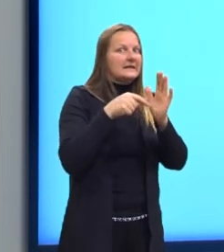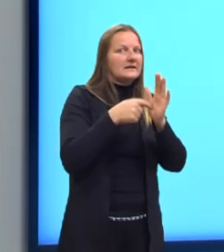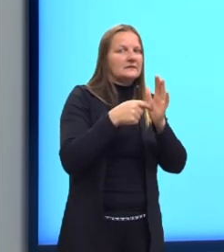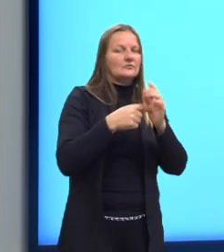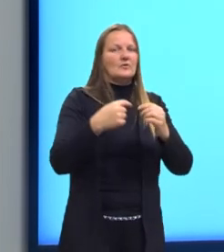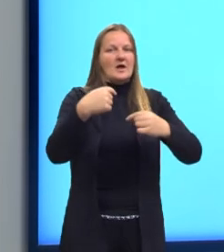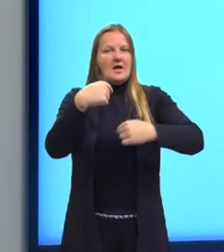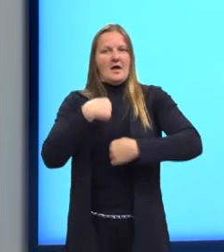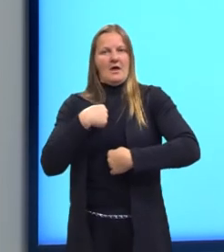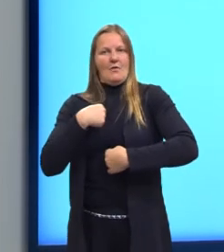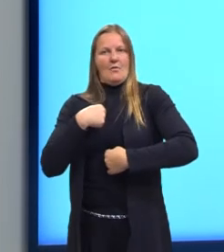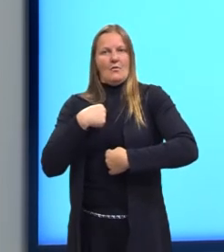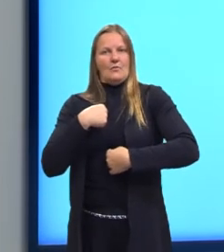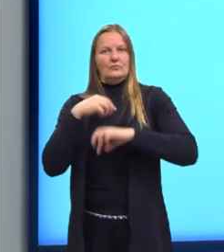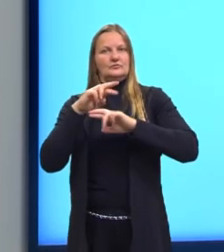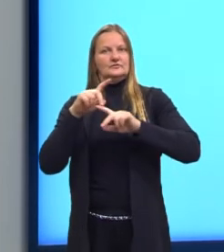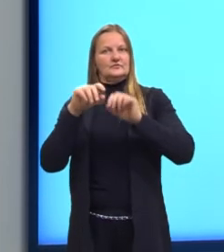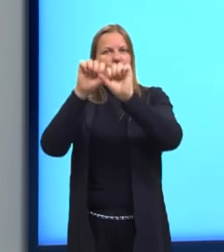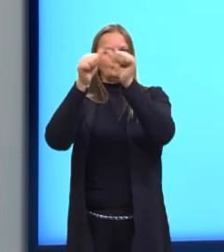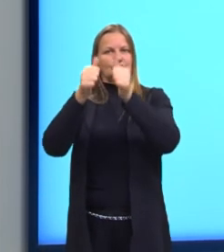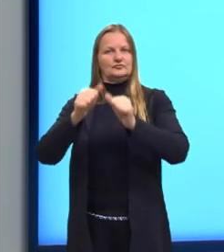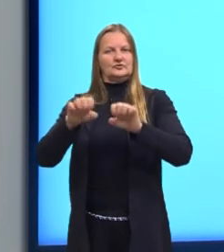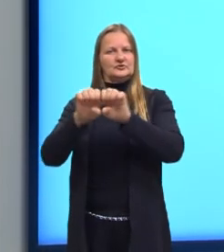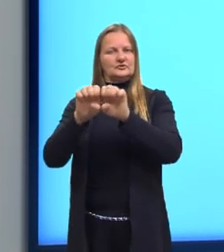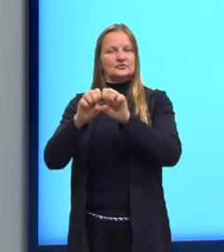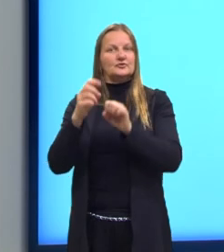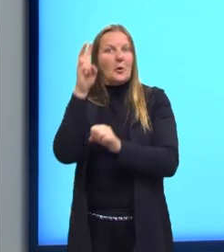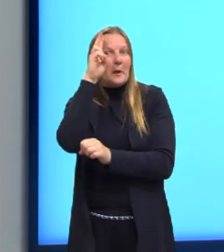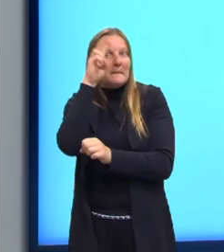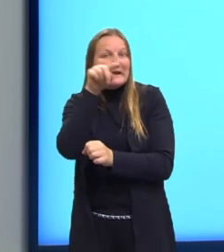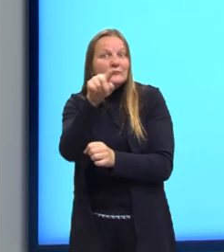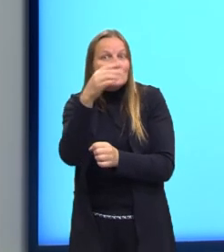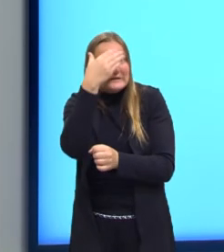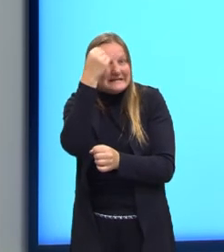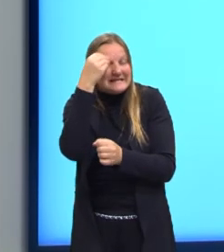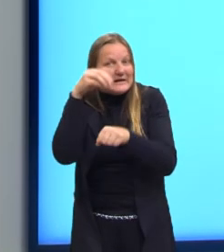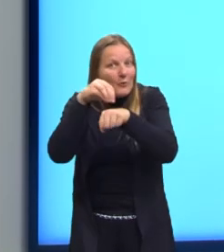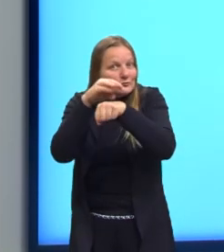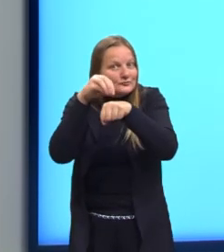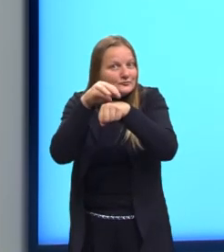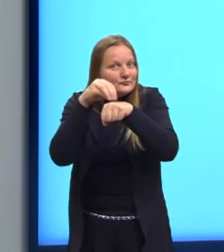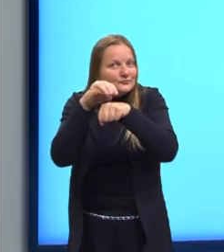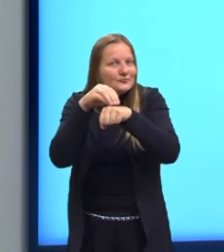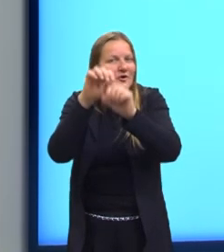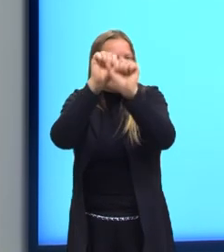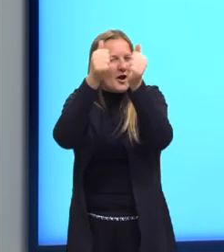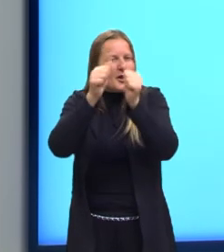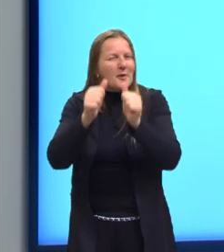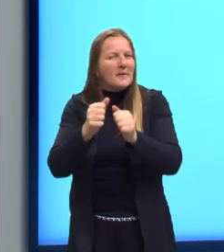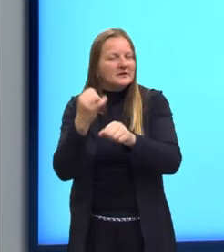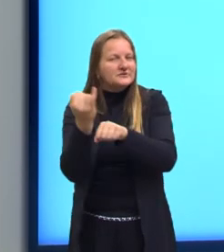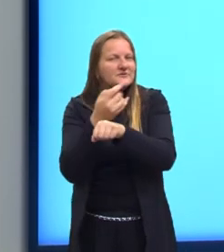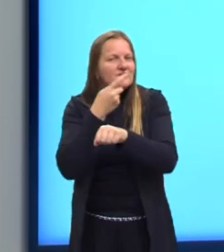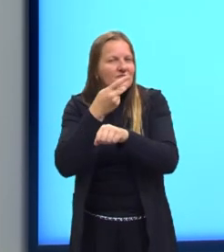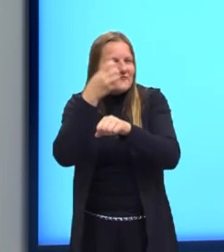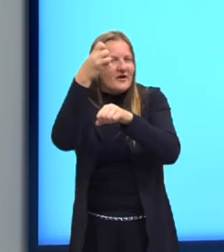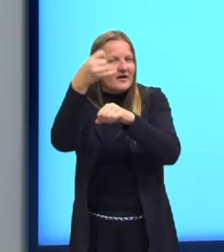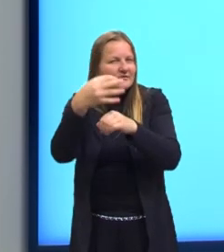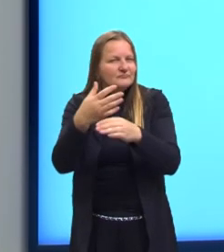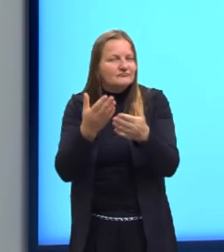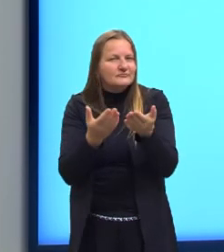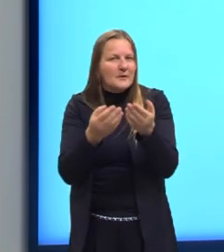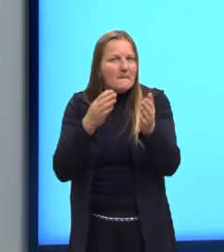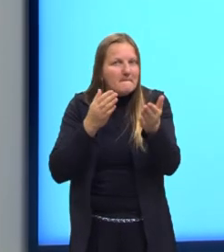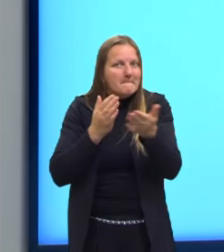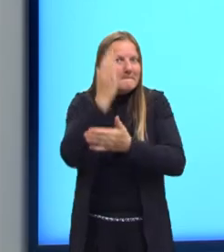e este esqueleto aqui ele veio só para nos lembrar que as imagens também falam então